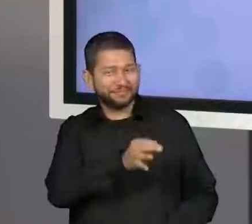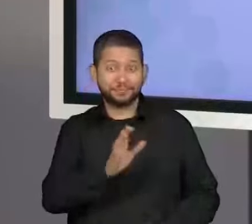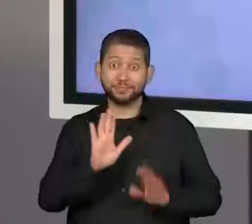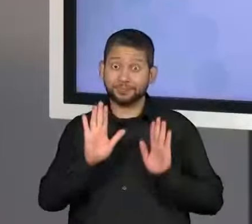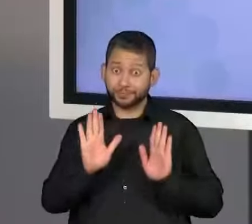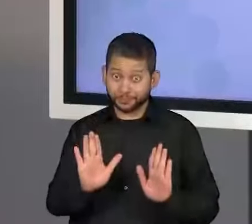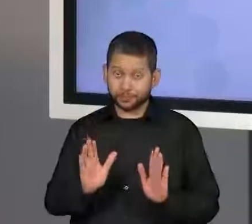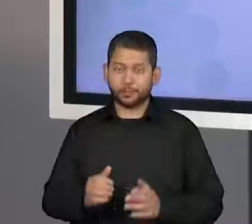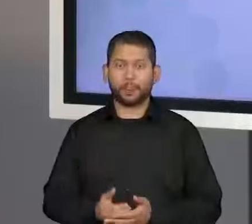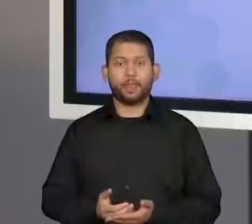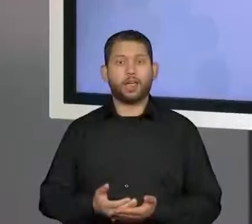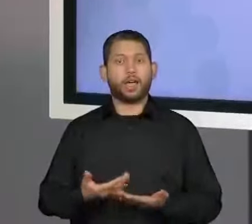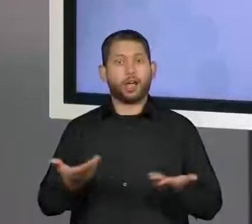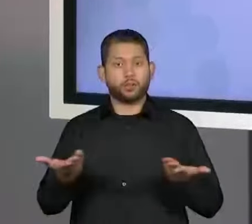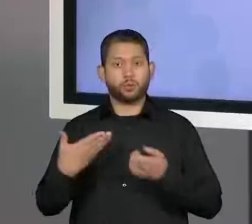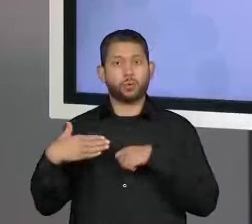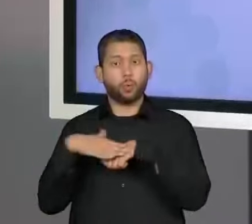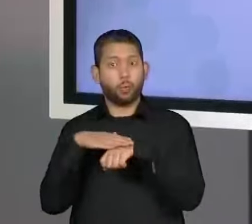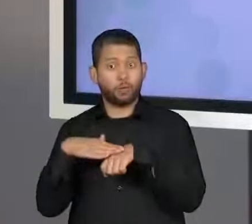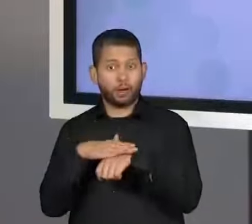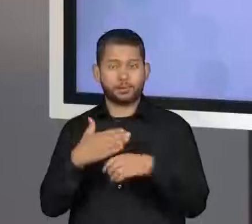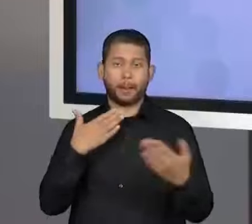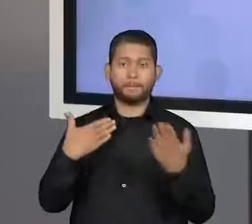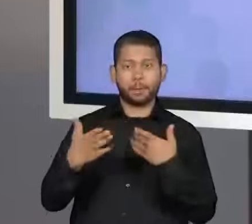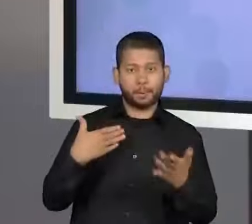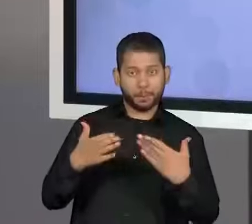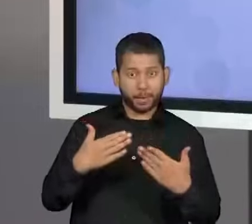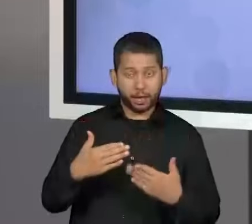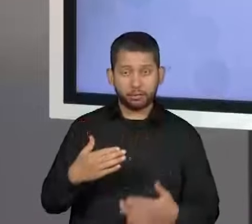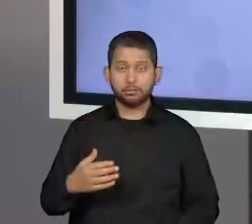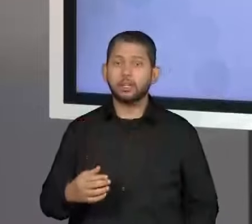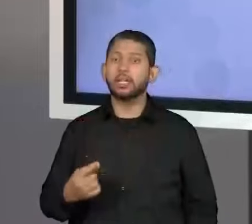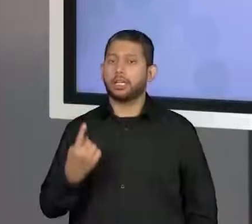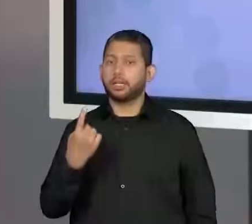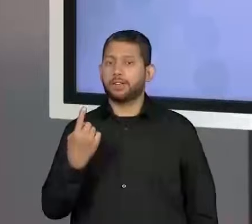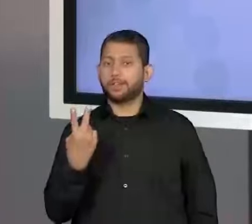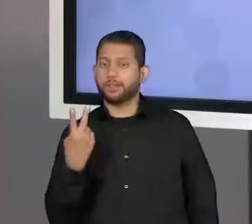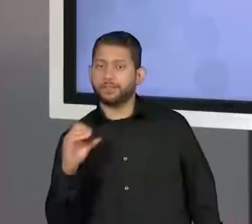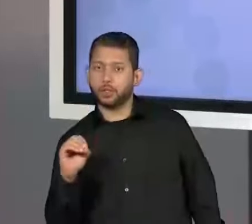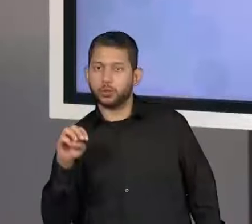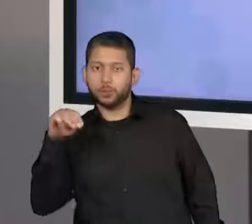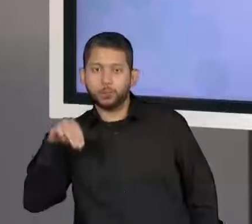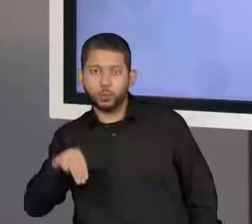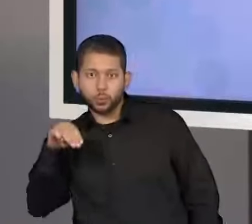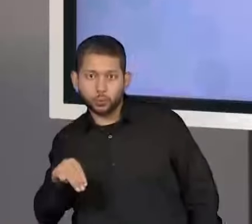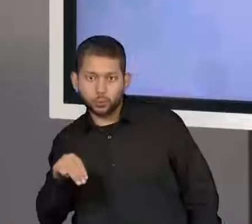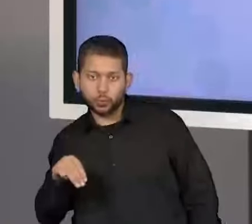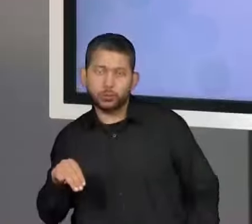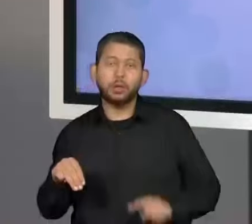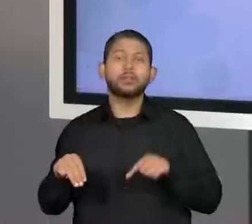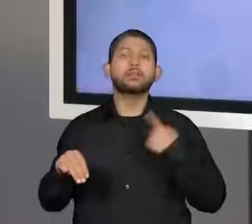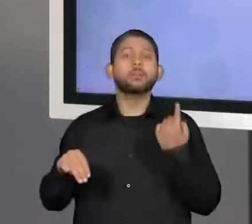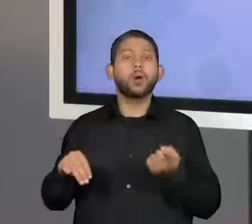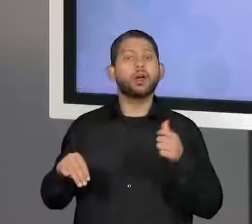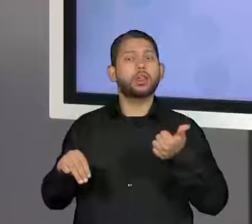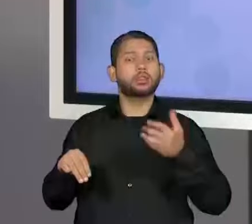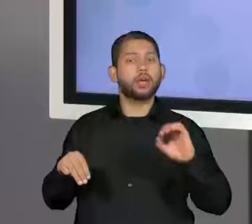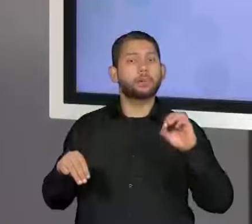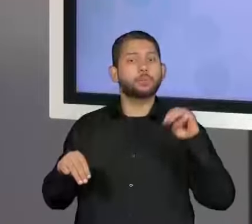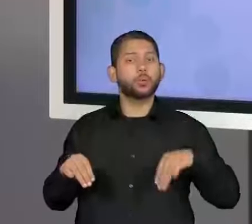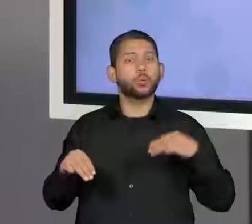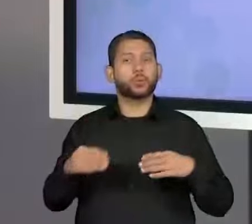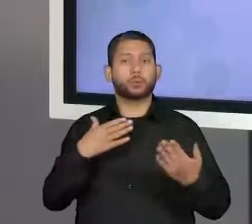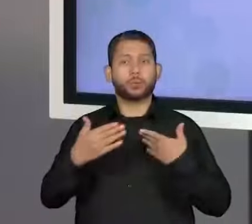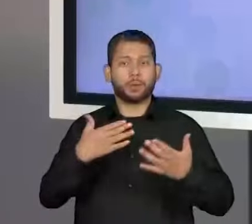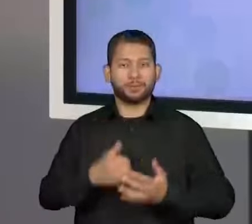sabe. Agora nós estamos com 10 minutos de interação, então participem conosco tanto deste primeiro momento quanto do segundo. Vamos